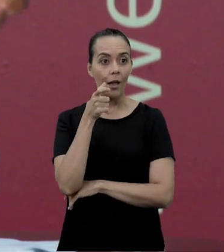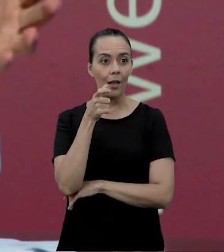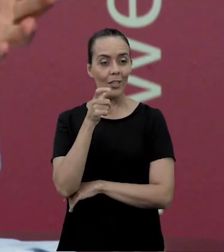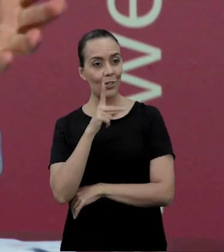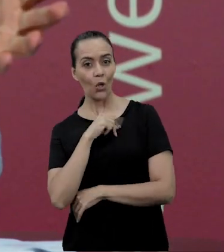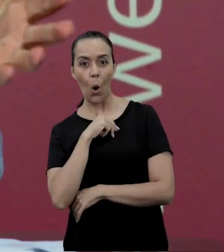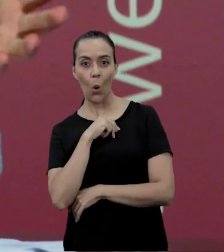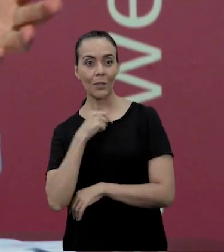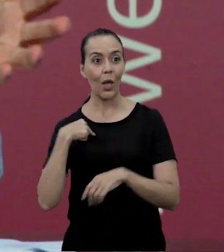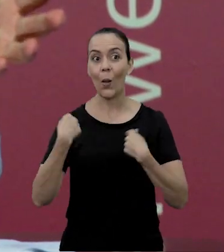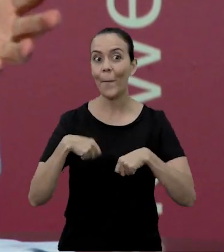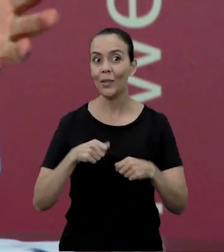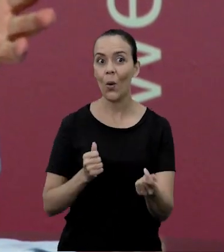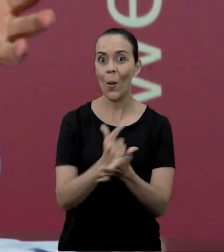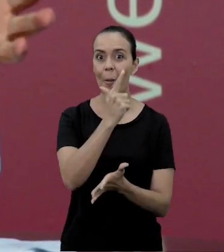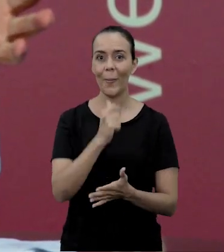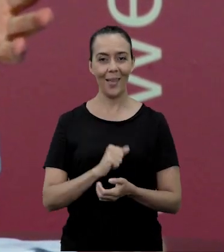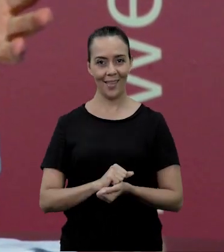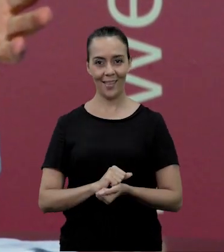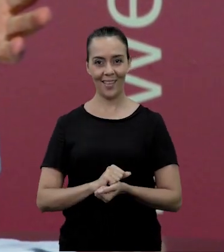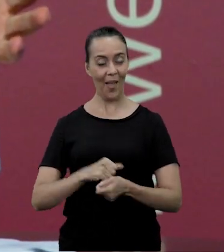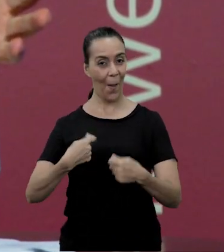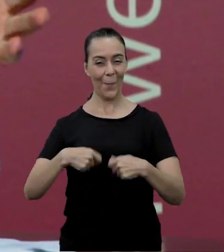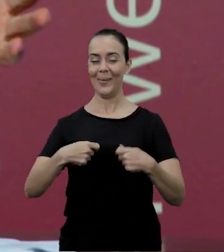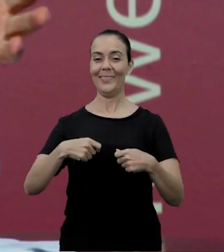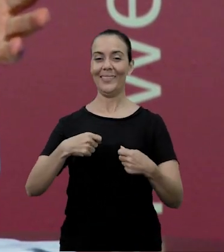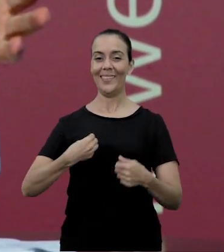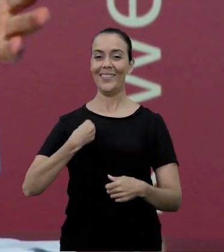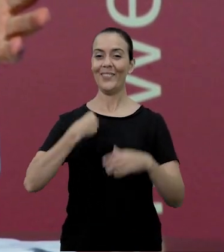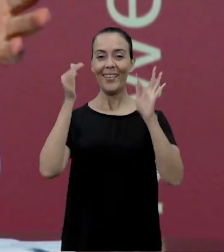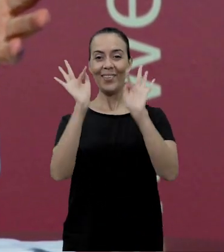dizer, não consigo viver sem isso.